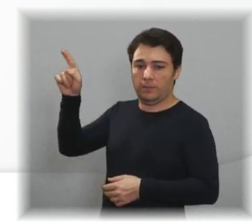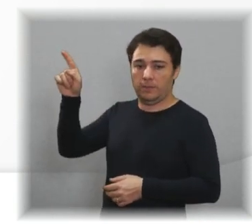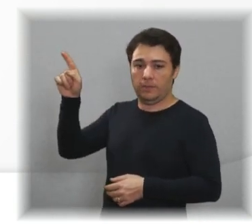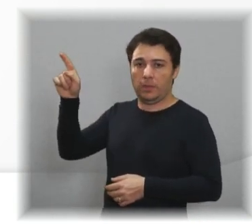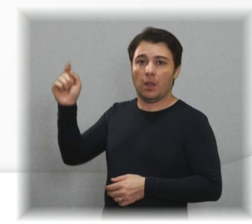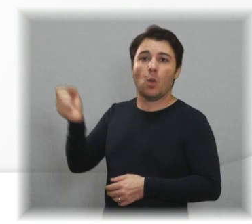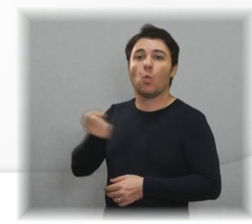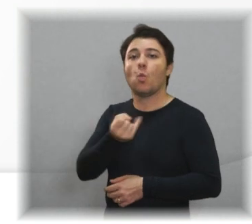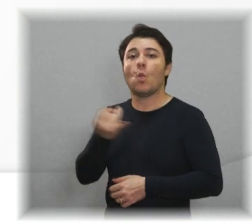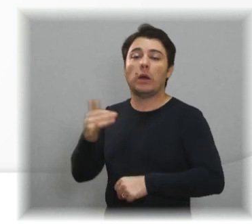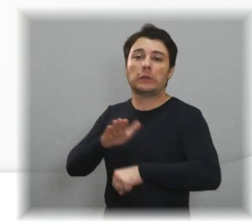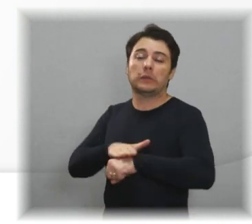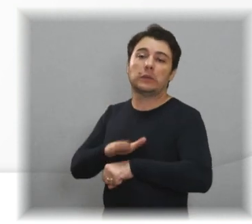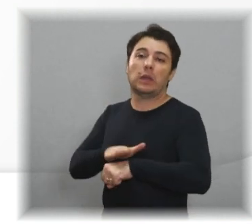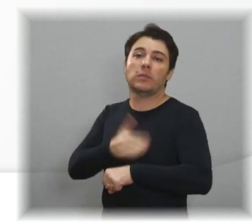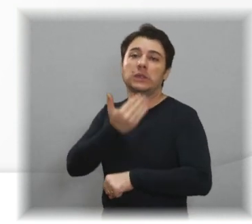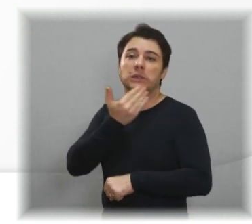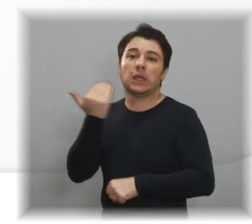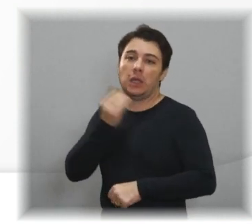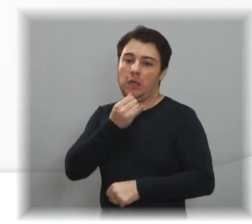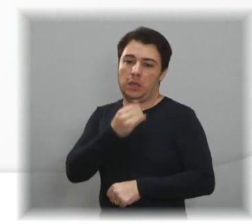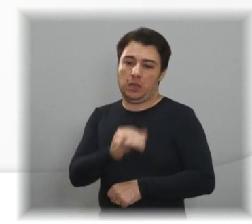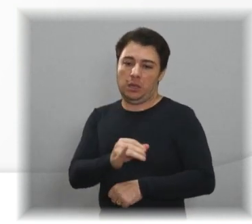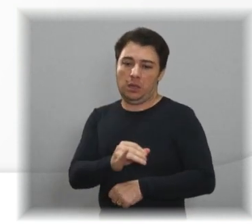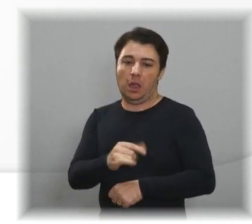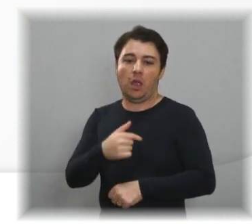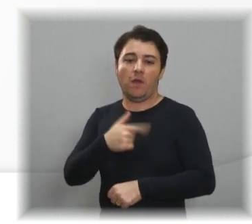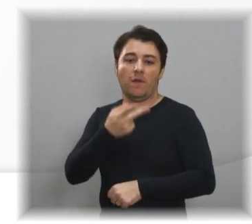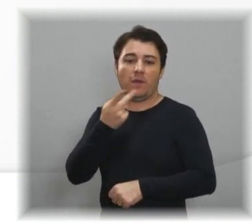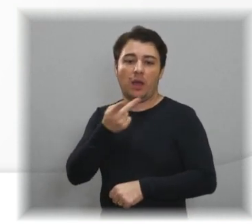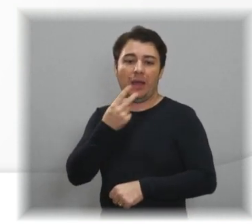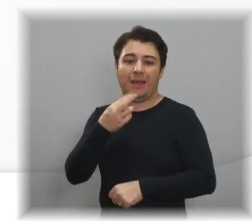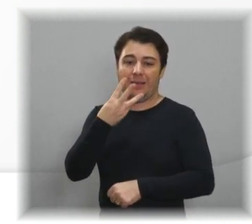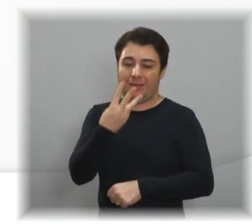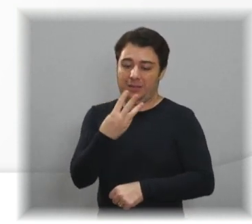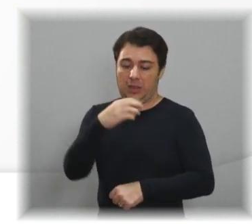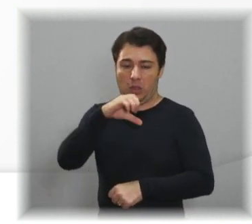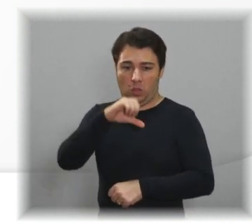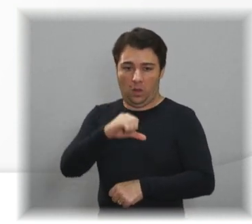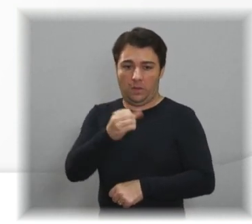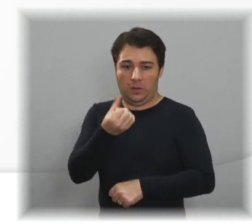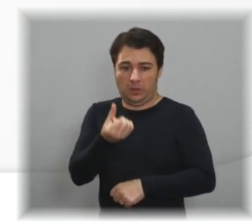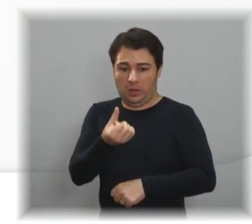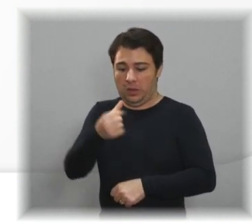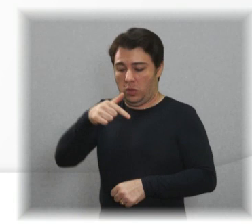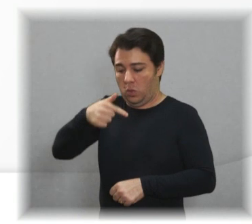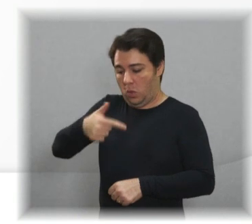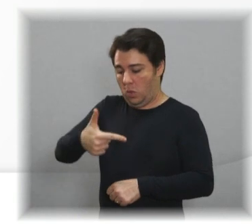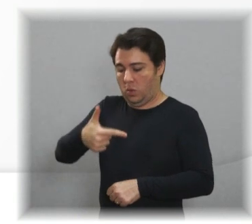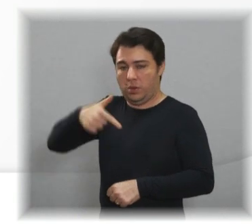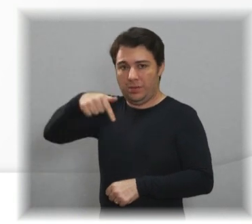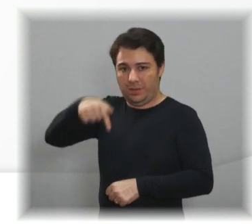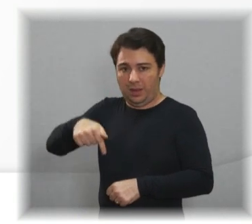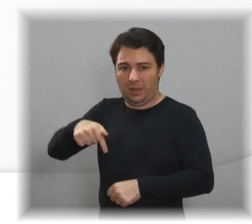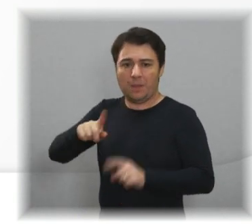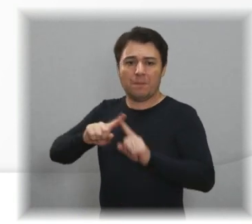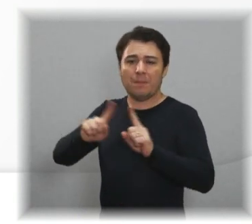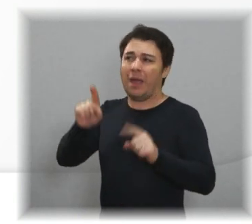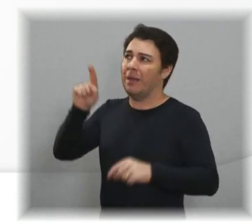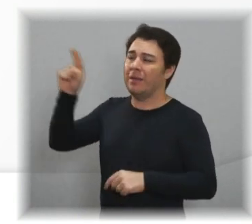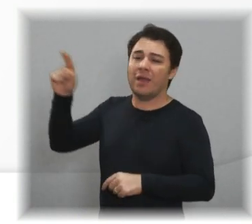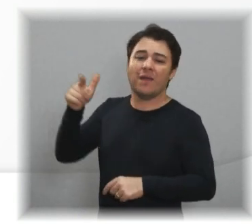cliente eu vejo o tempo e médico ele ficou desligado então quando eu falo que eu tive 39.500 ligado mas deu um ch I de